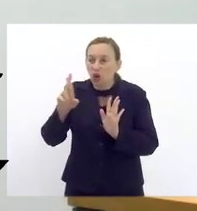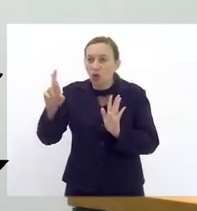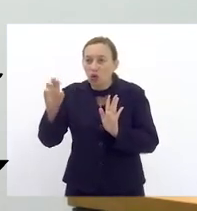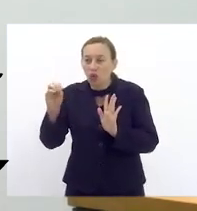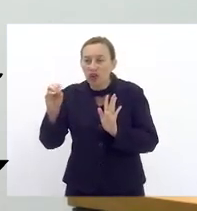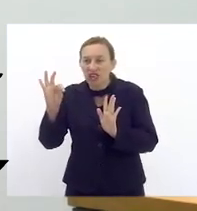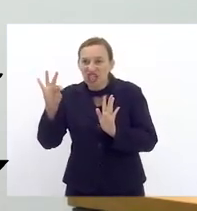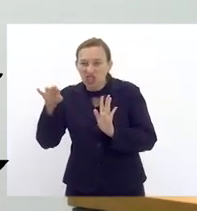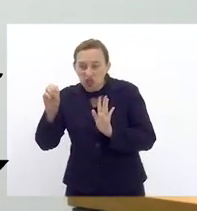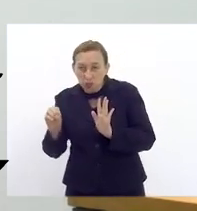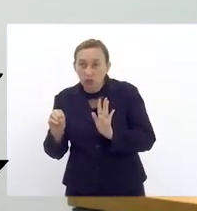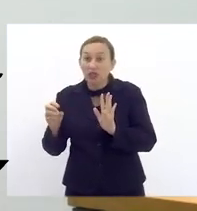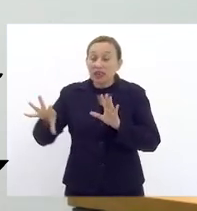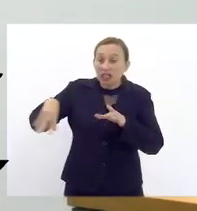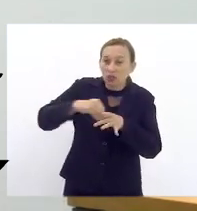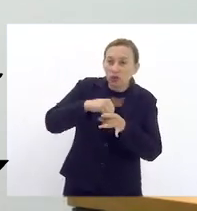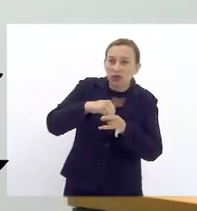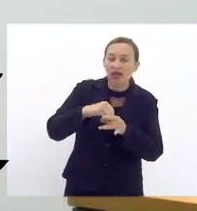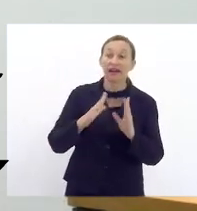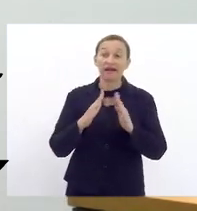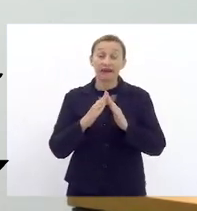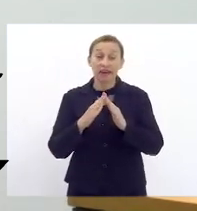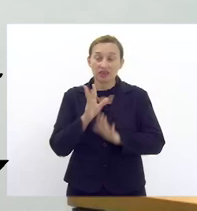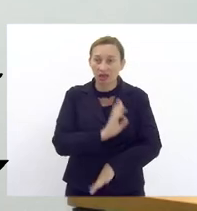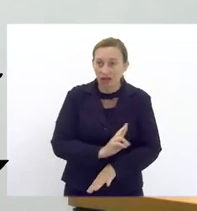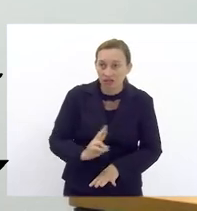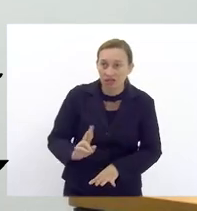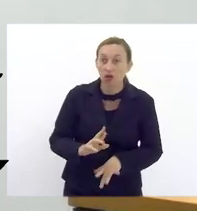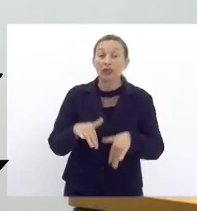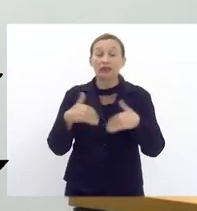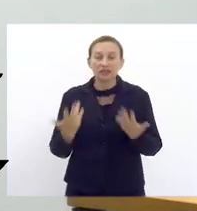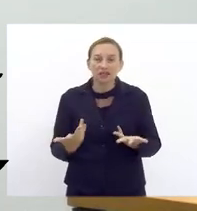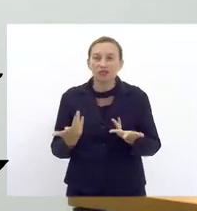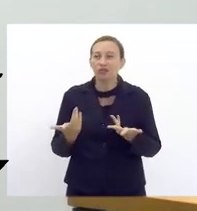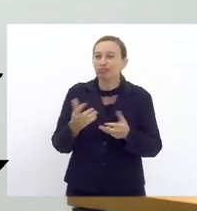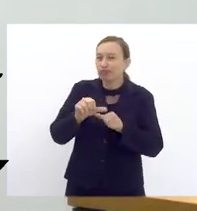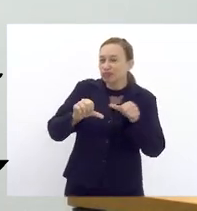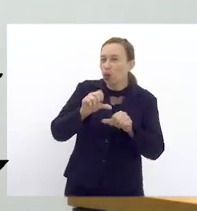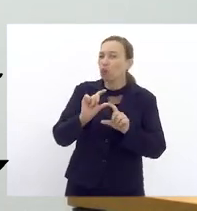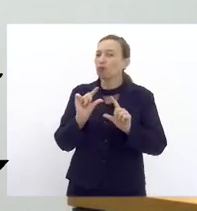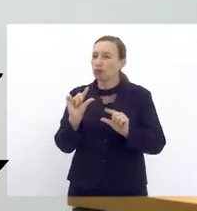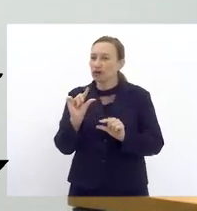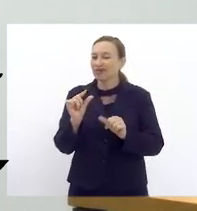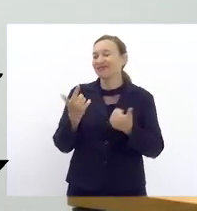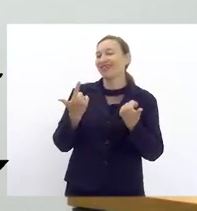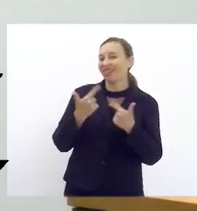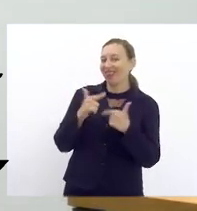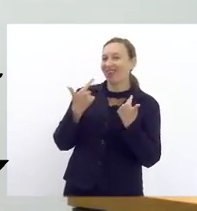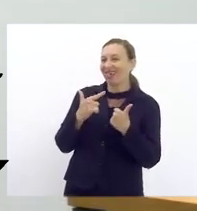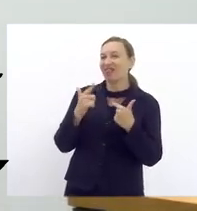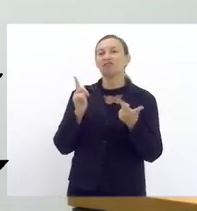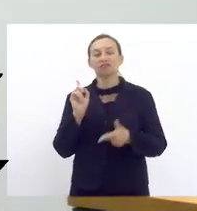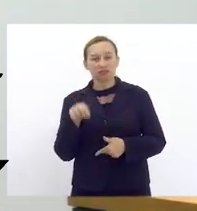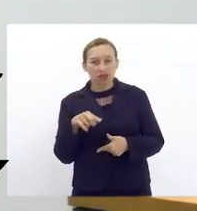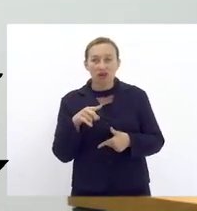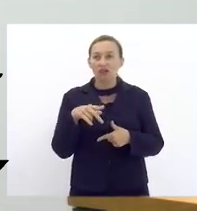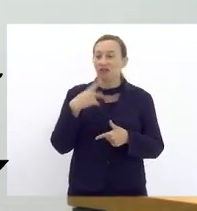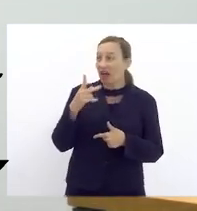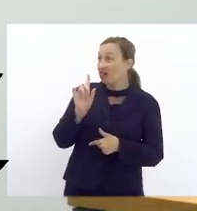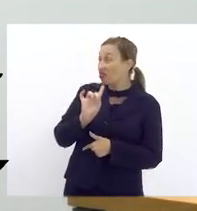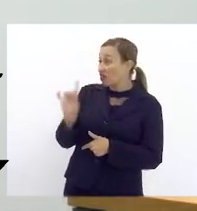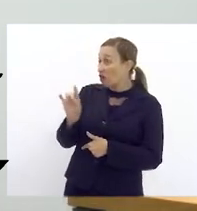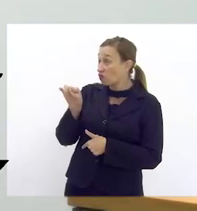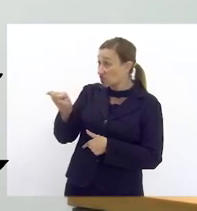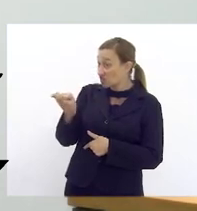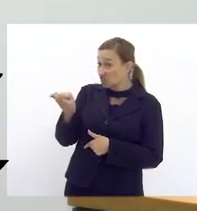religiosas Então vamos mudar um pouquinho a graça porque tá engraçado isso né a gente fala não você